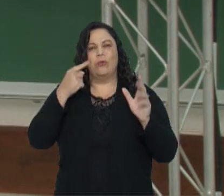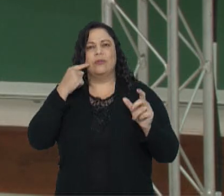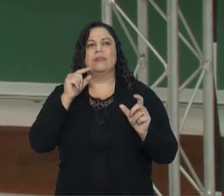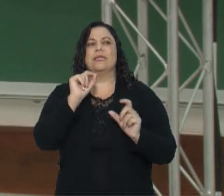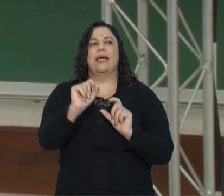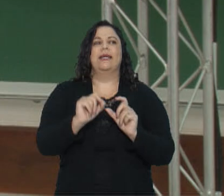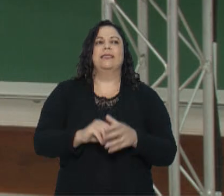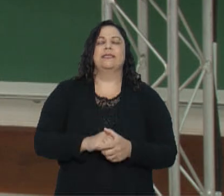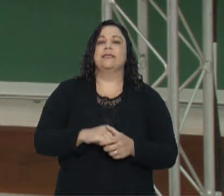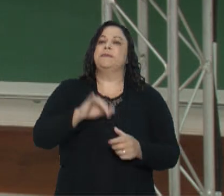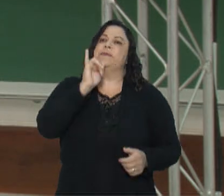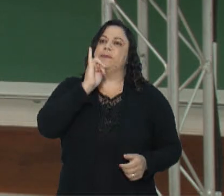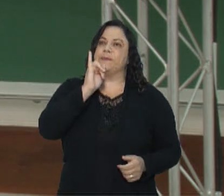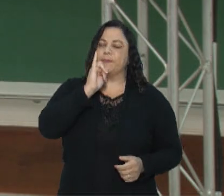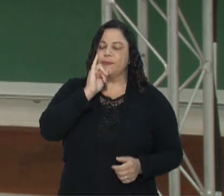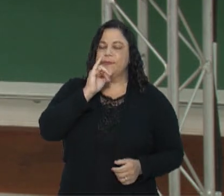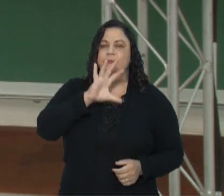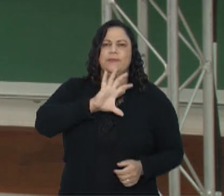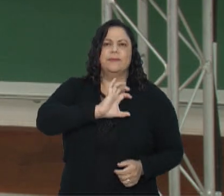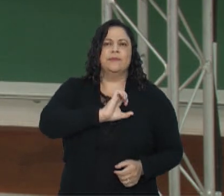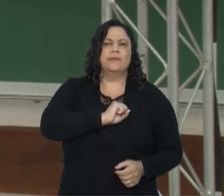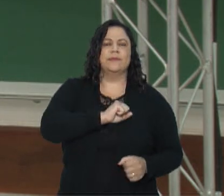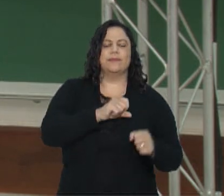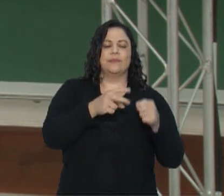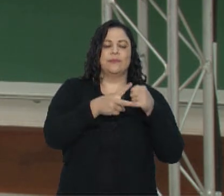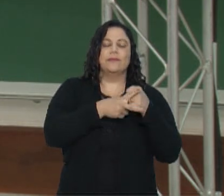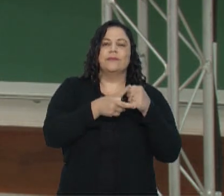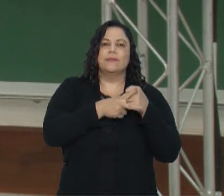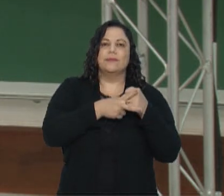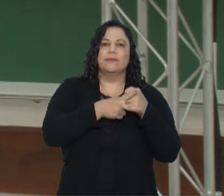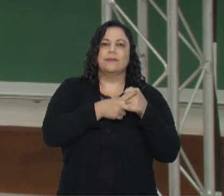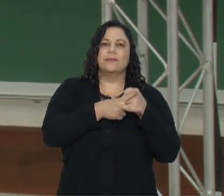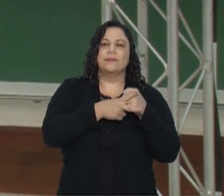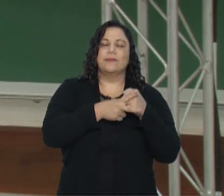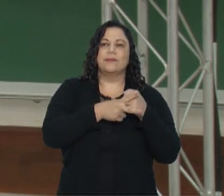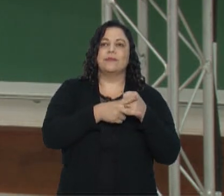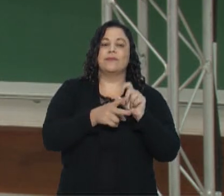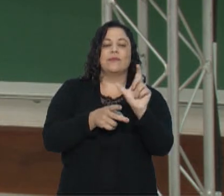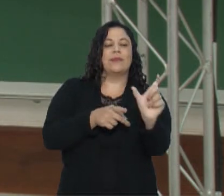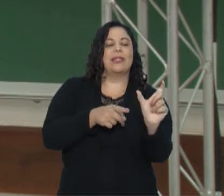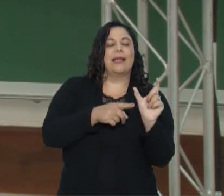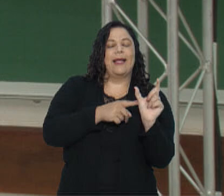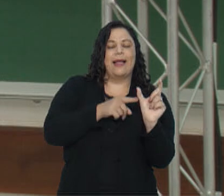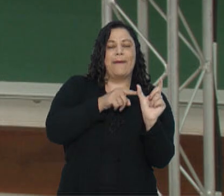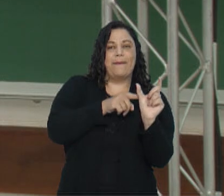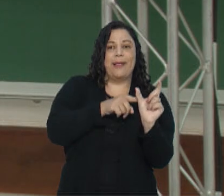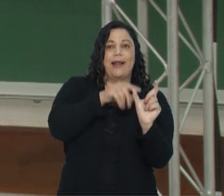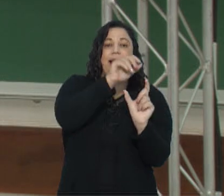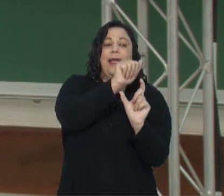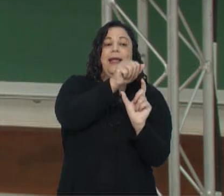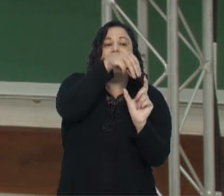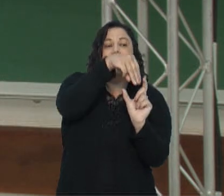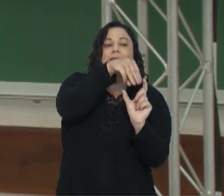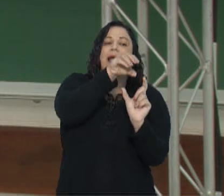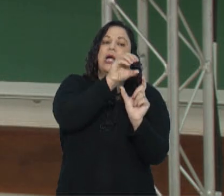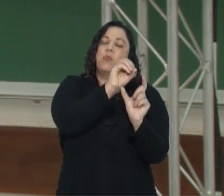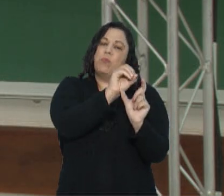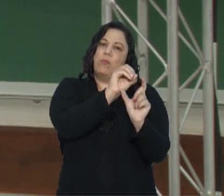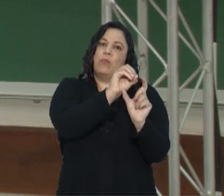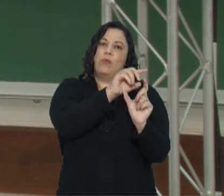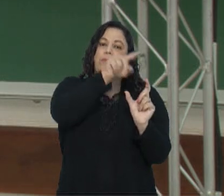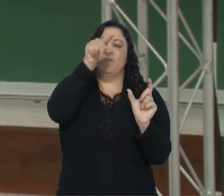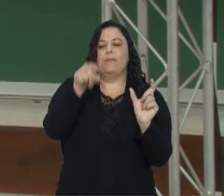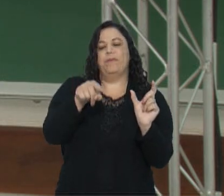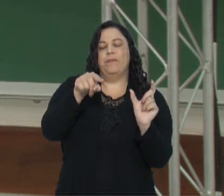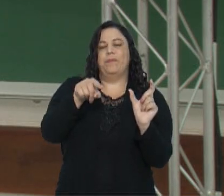Então, eu pego o verbo amar, né? Então, o radical é am. Então, amei, amou, e assim vai.